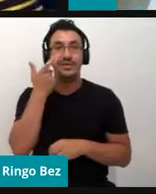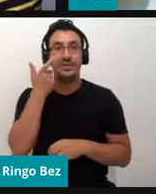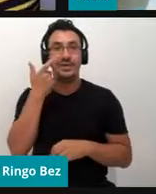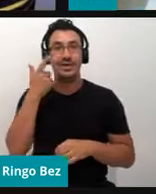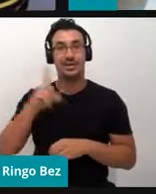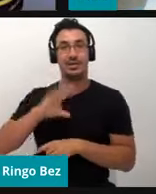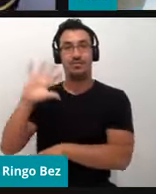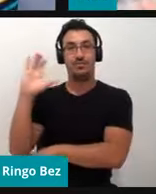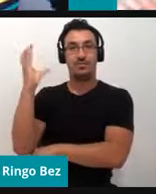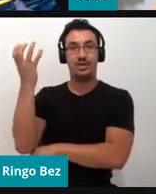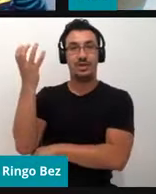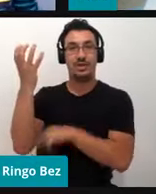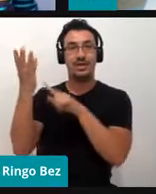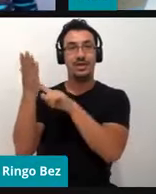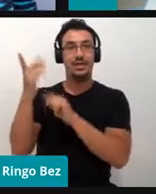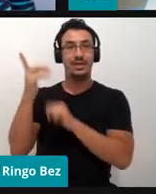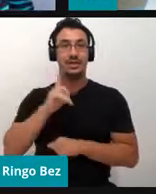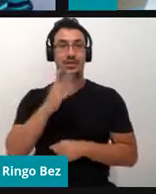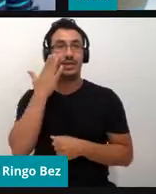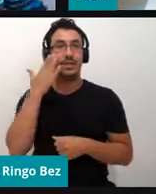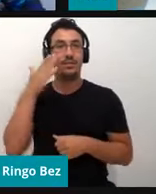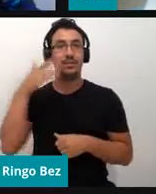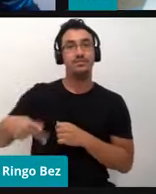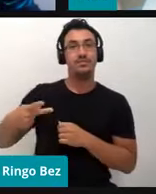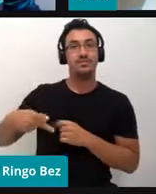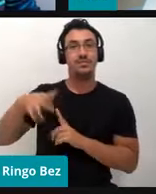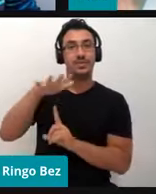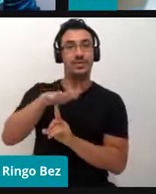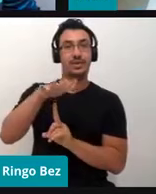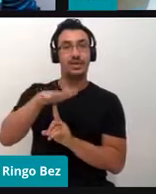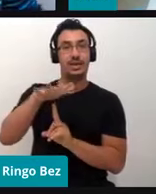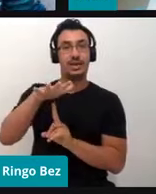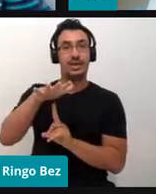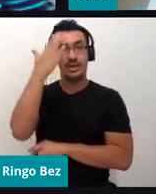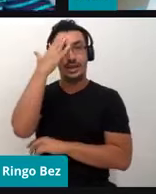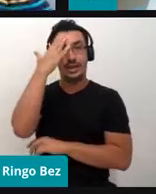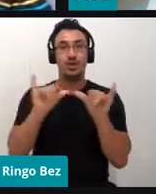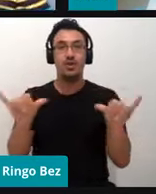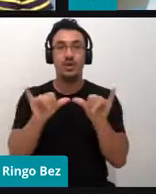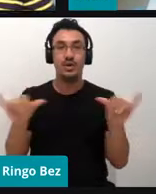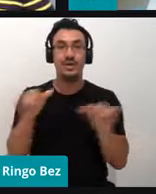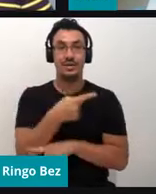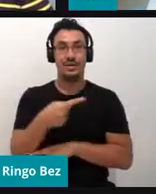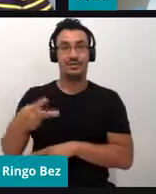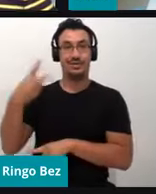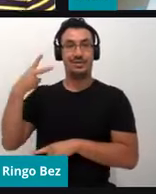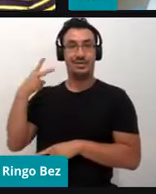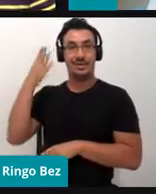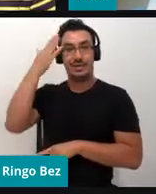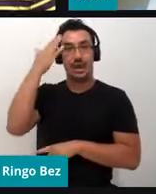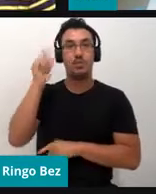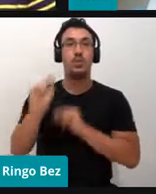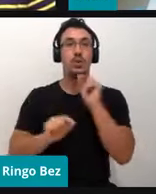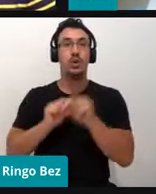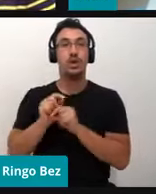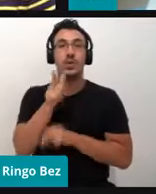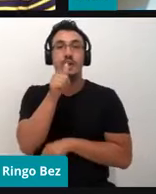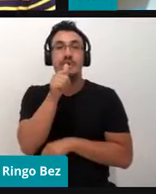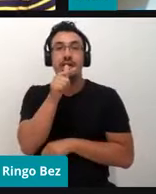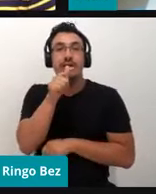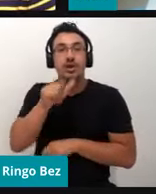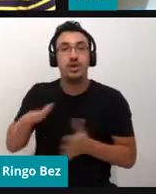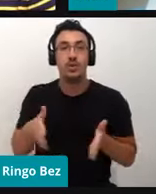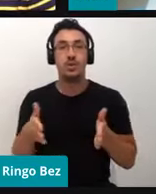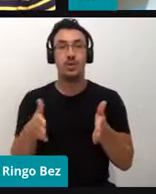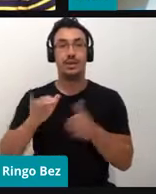climática. Aqui para o estado do Paraná, uma notícia da semana retrasada. O nível do Rio Iguaçu é